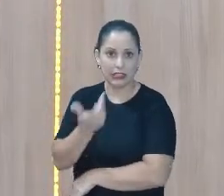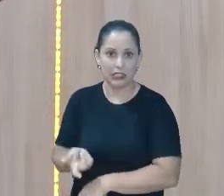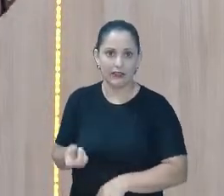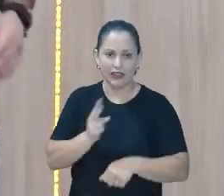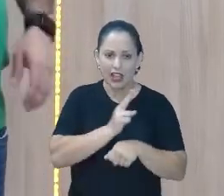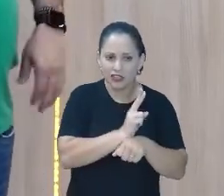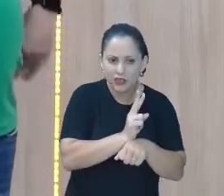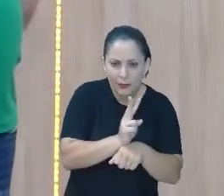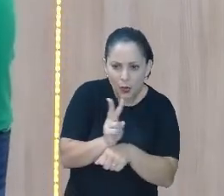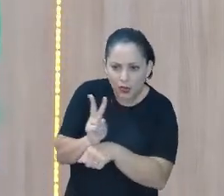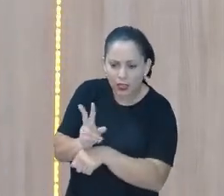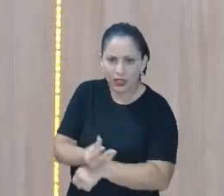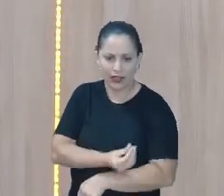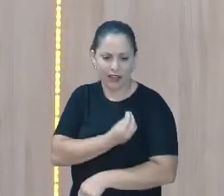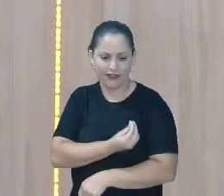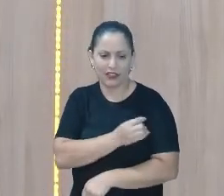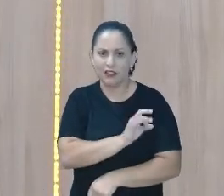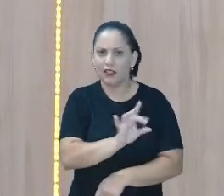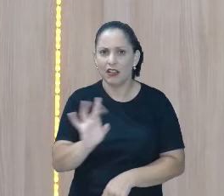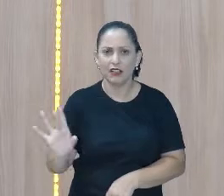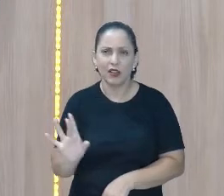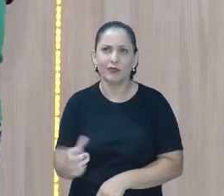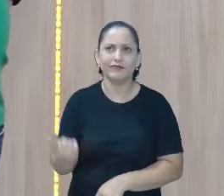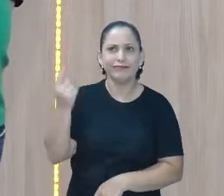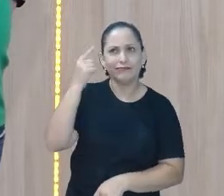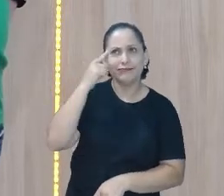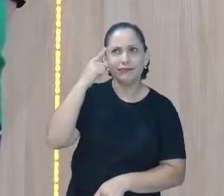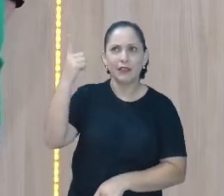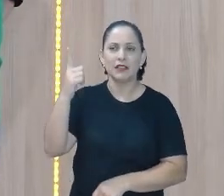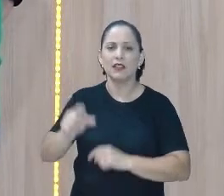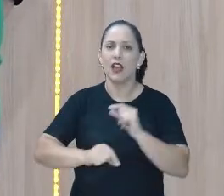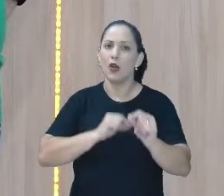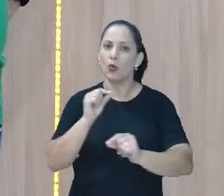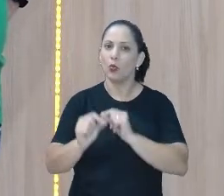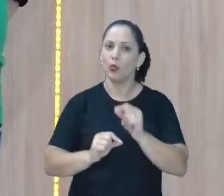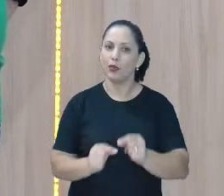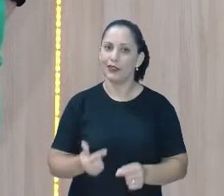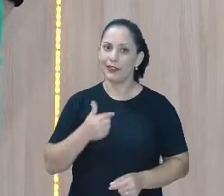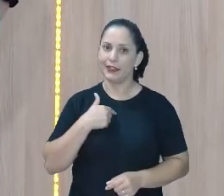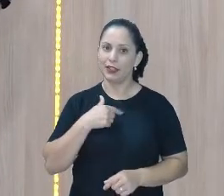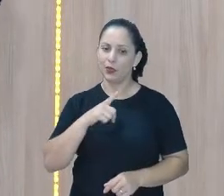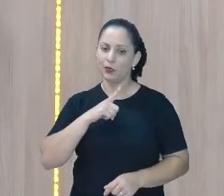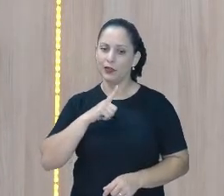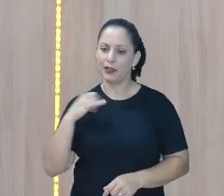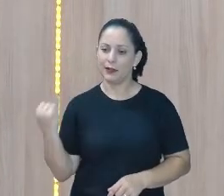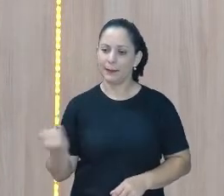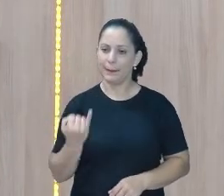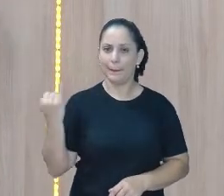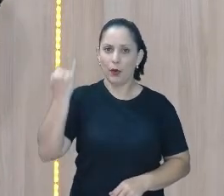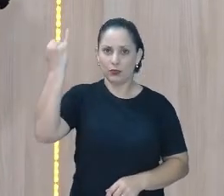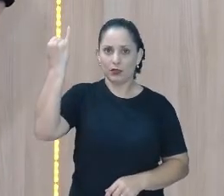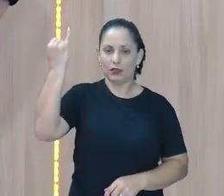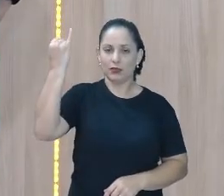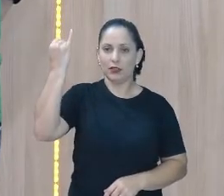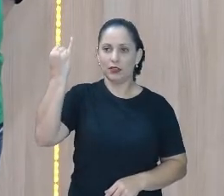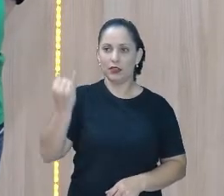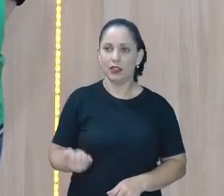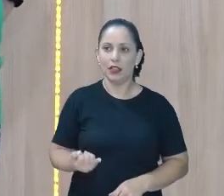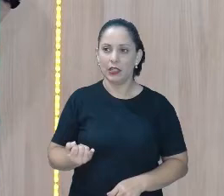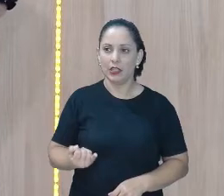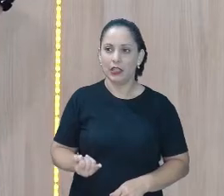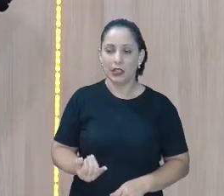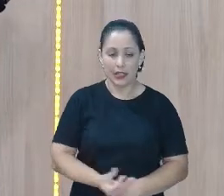Ou seja, aí eu fico pensando, pô, o que é que eu tenho de tão grave ou de tão importante para que